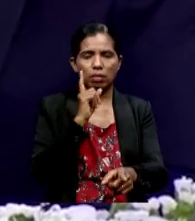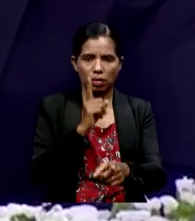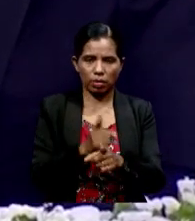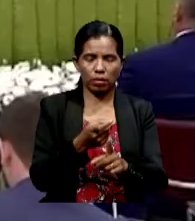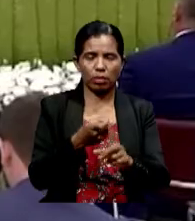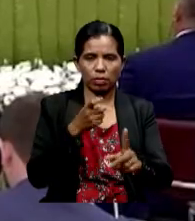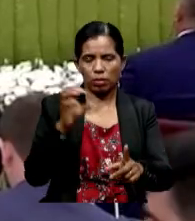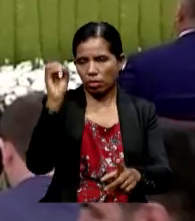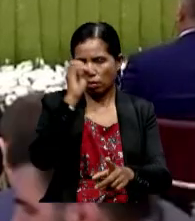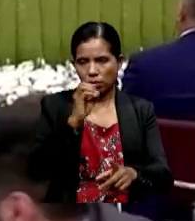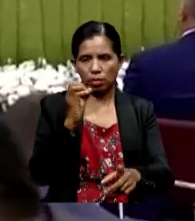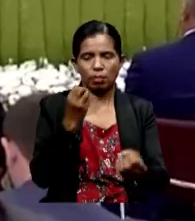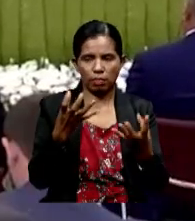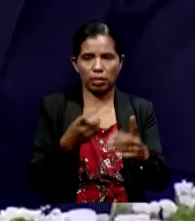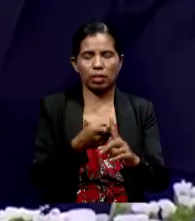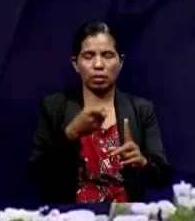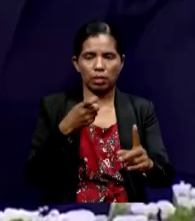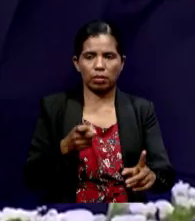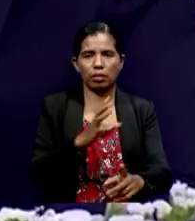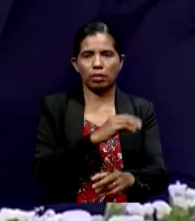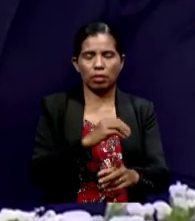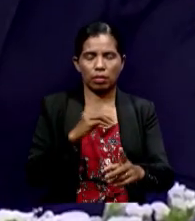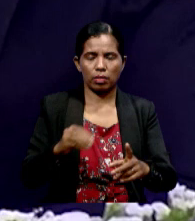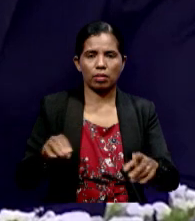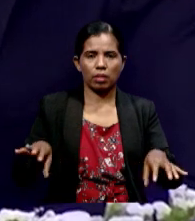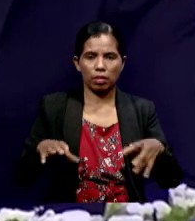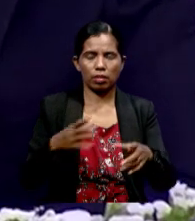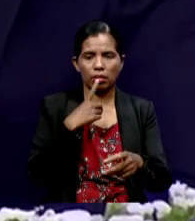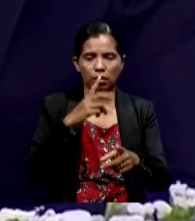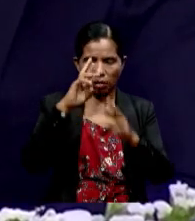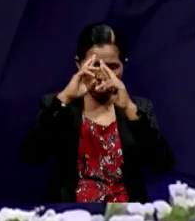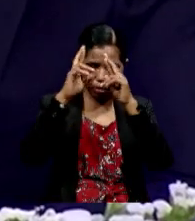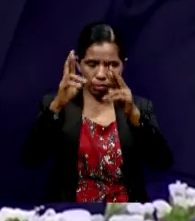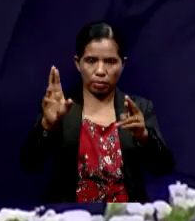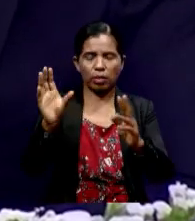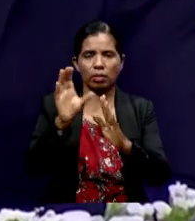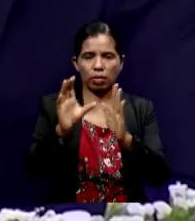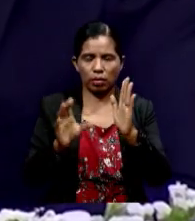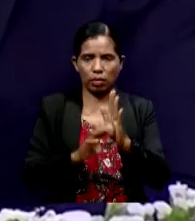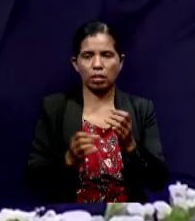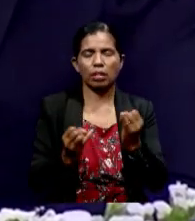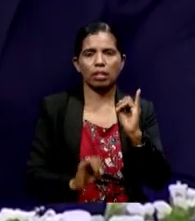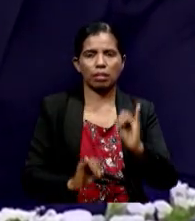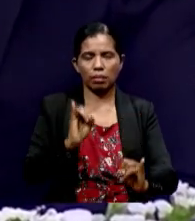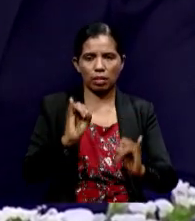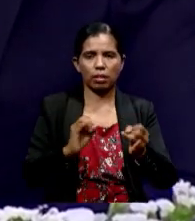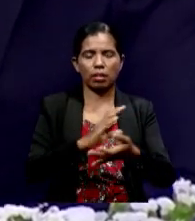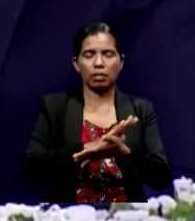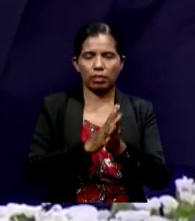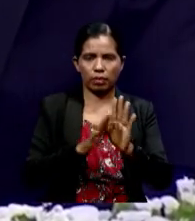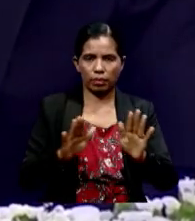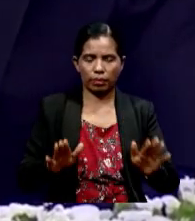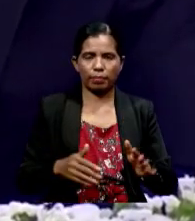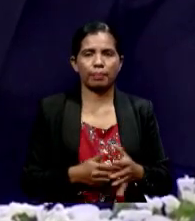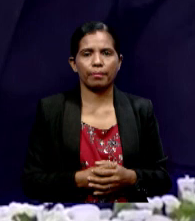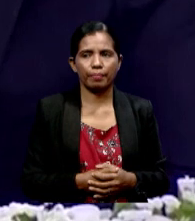Rússia observação macas, Rússia princípio fundamental respeito soberania, independência, unidade no integridade